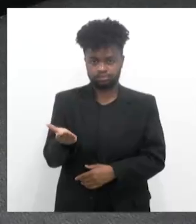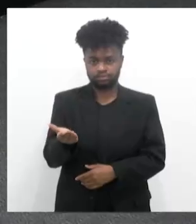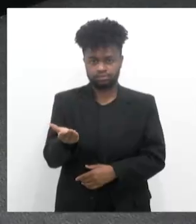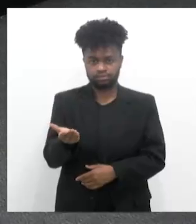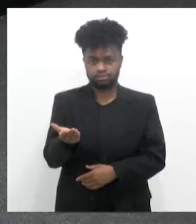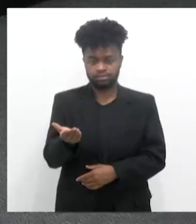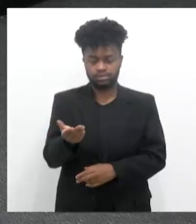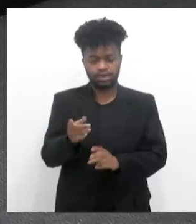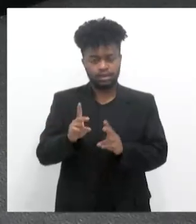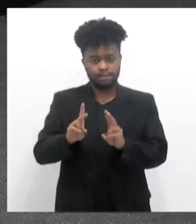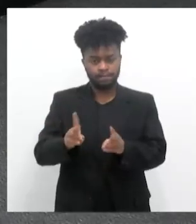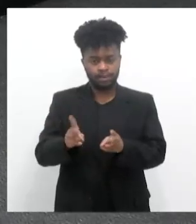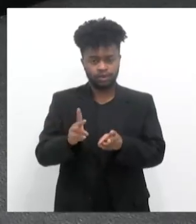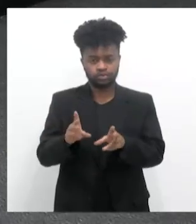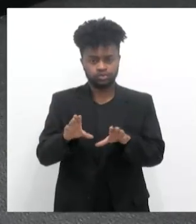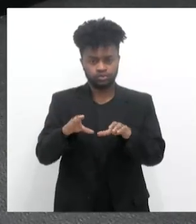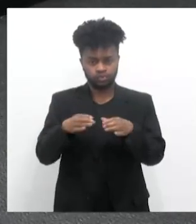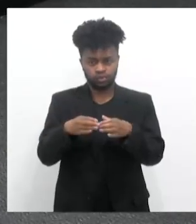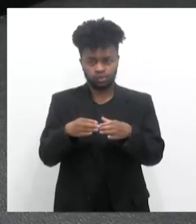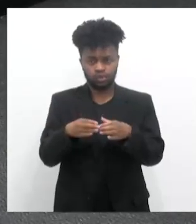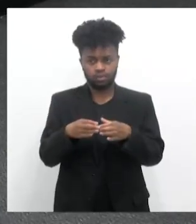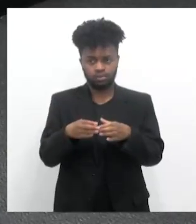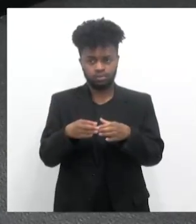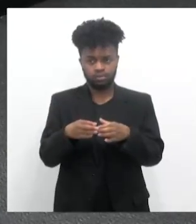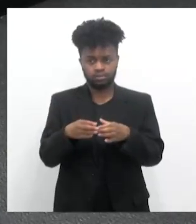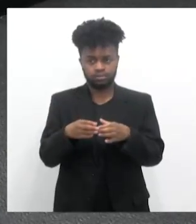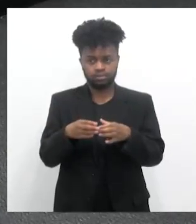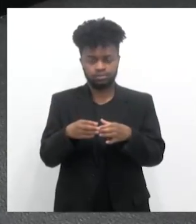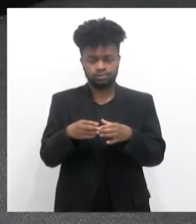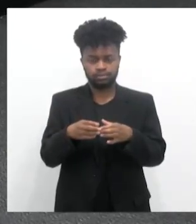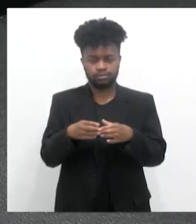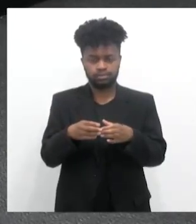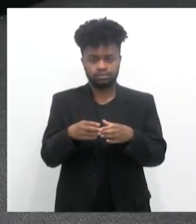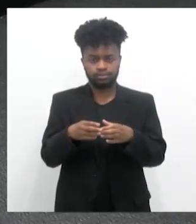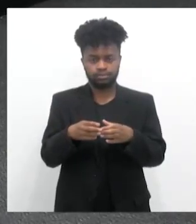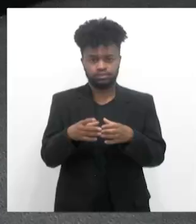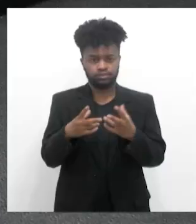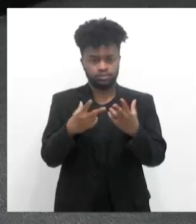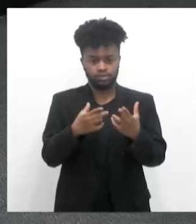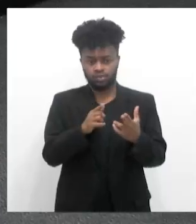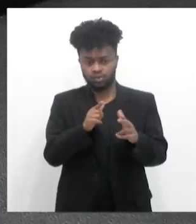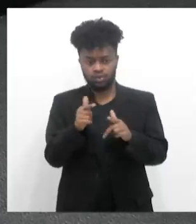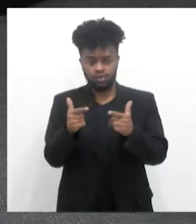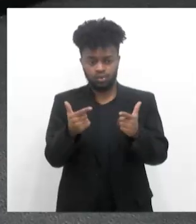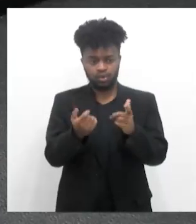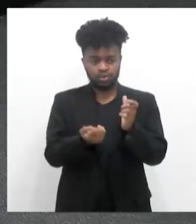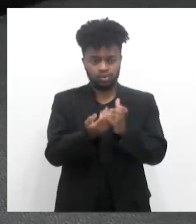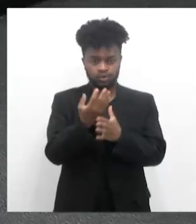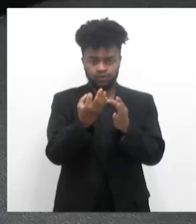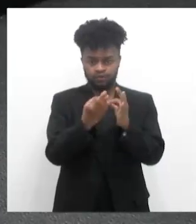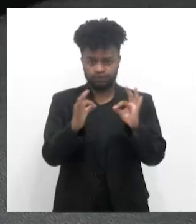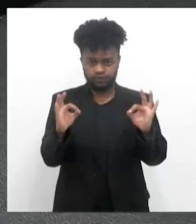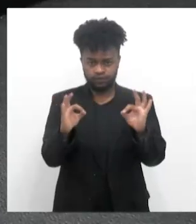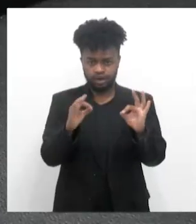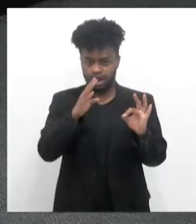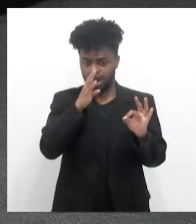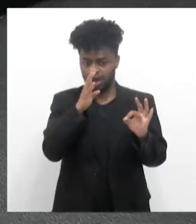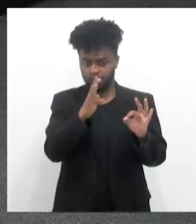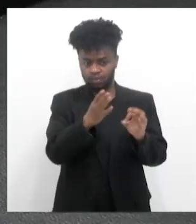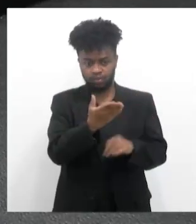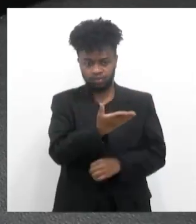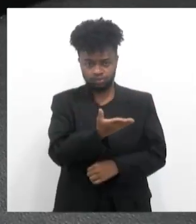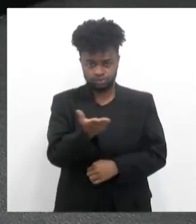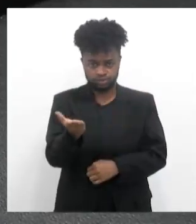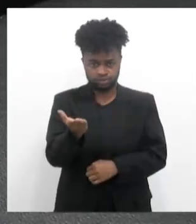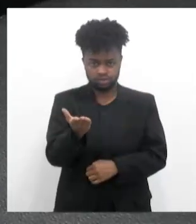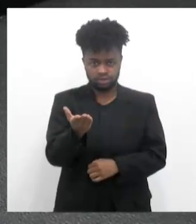é da mesma turma, daquele que idealizou essa frase, né? Acuse-os